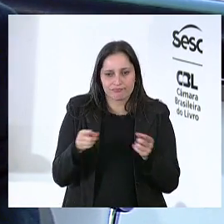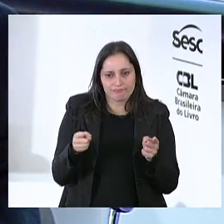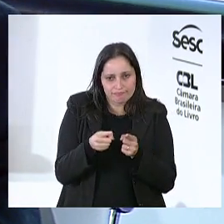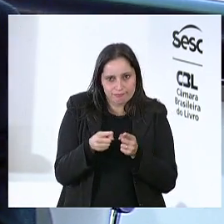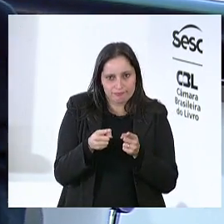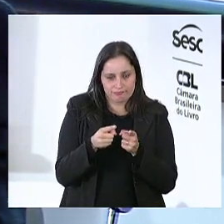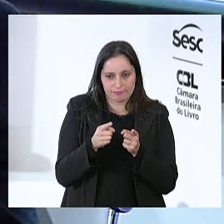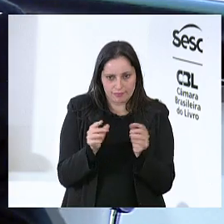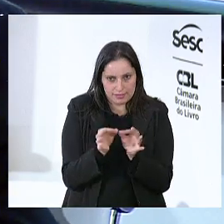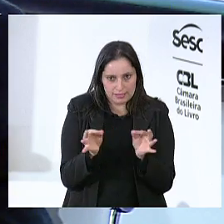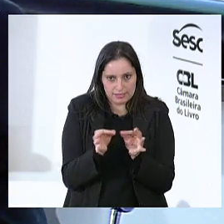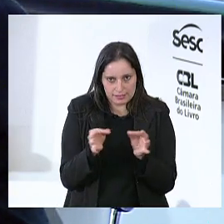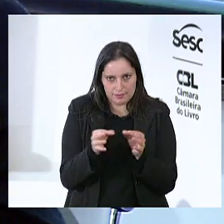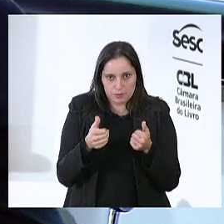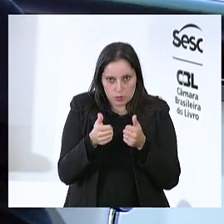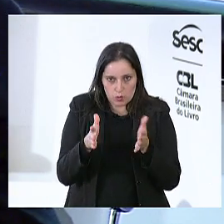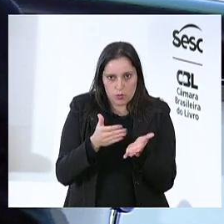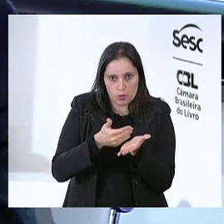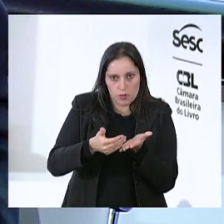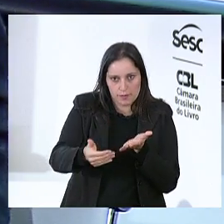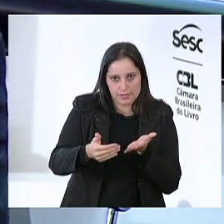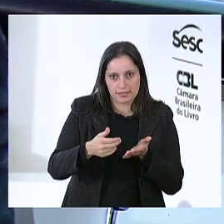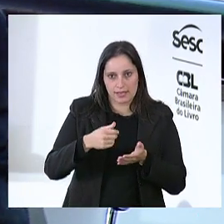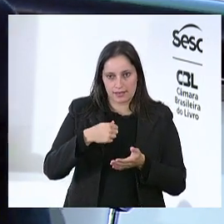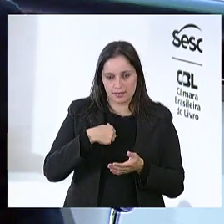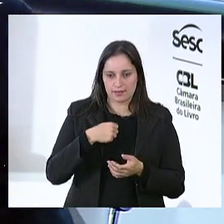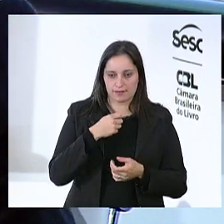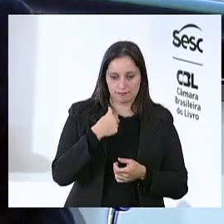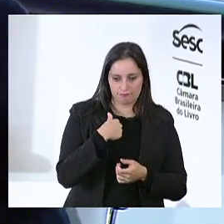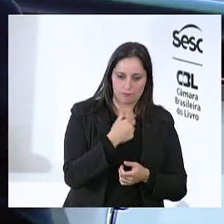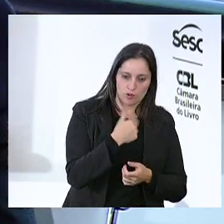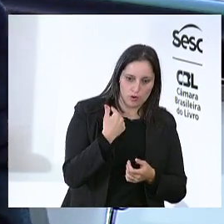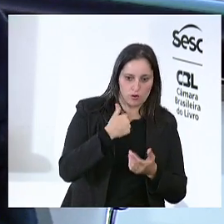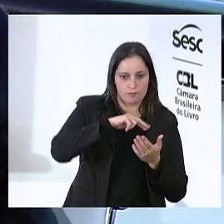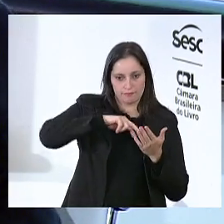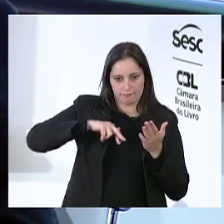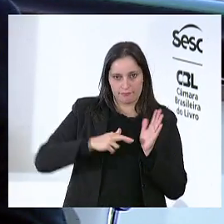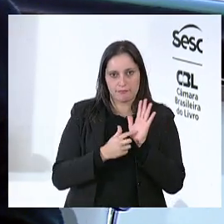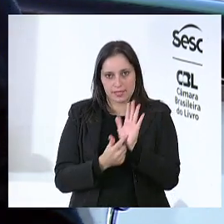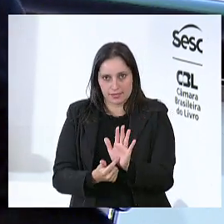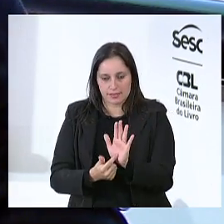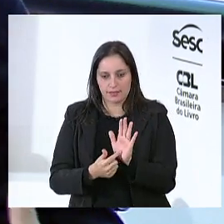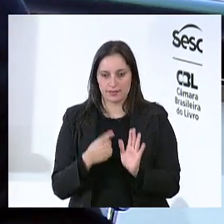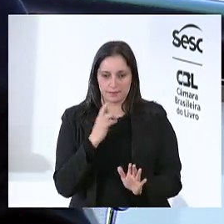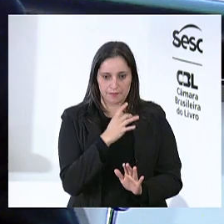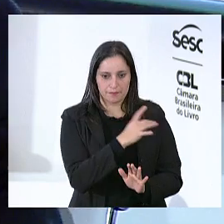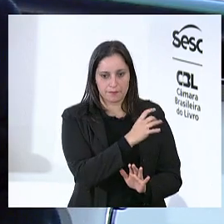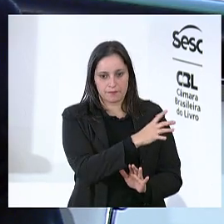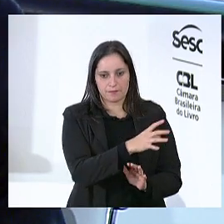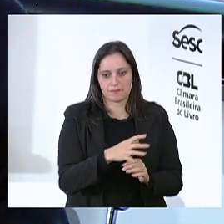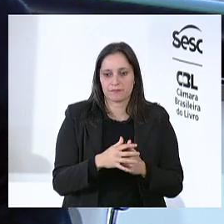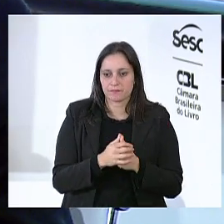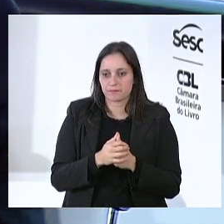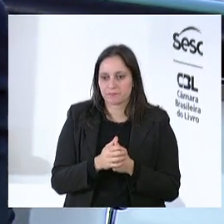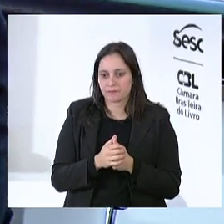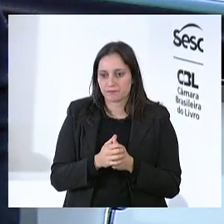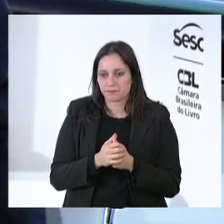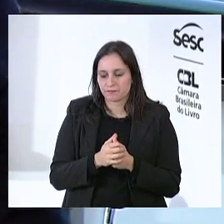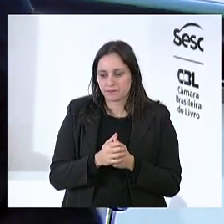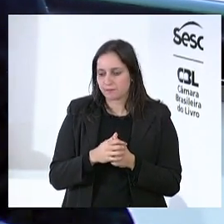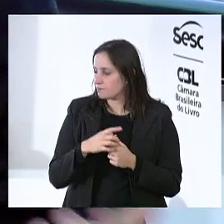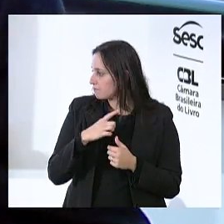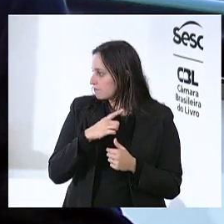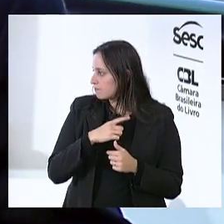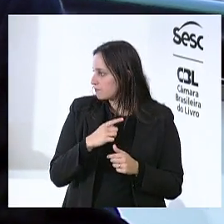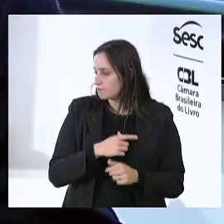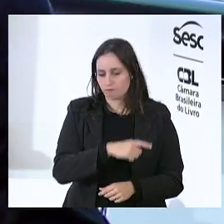inicial, não é só para se apresentar e para apresentar o tema nas versões que nós temos aqui. Nós temos um